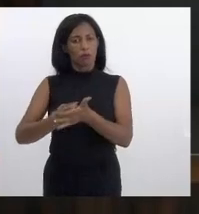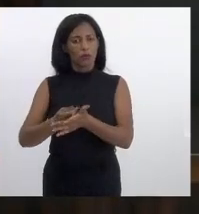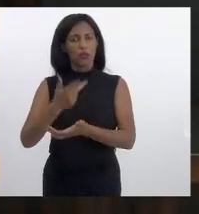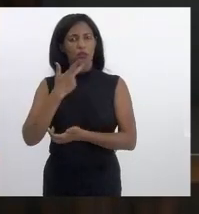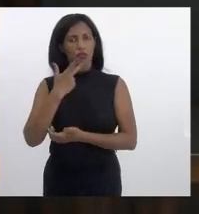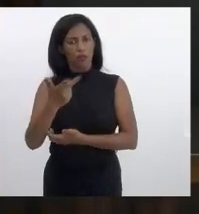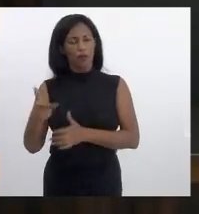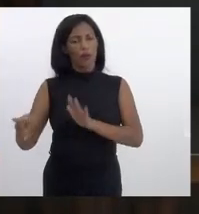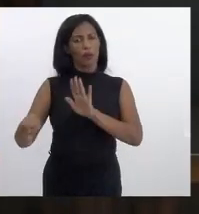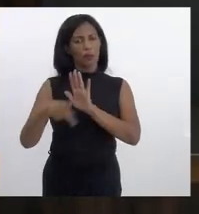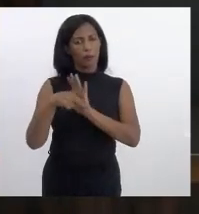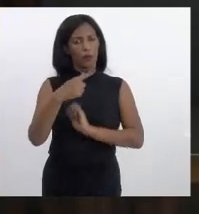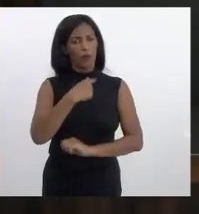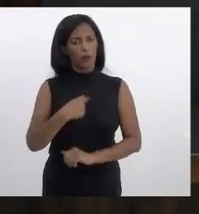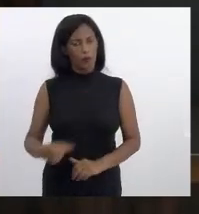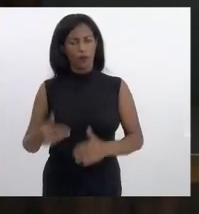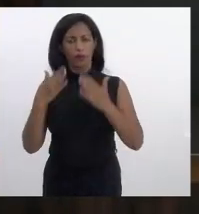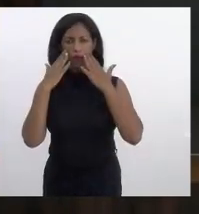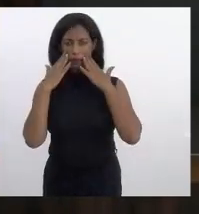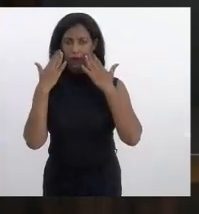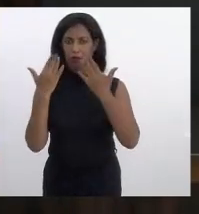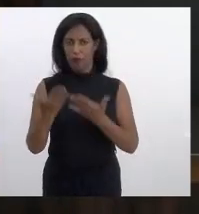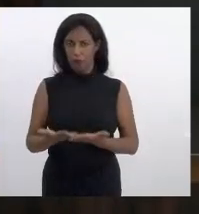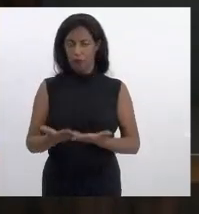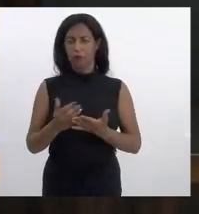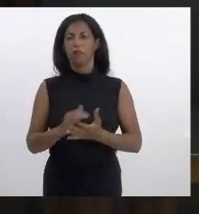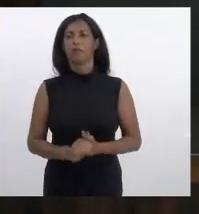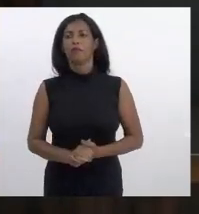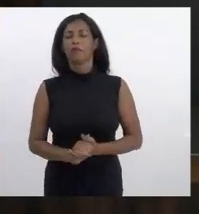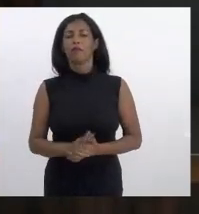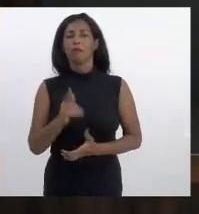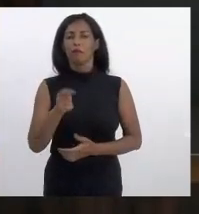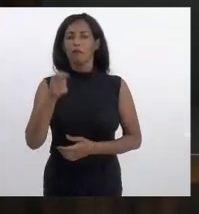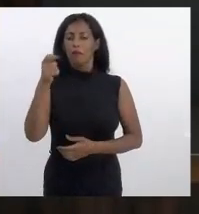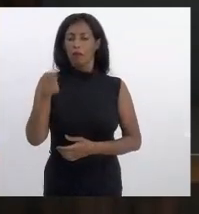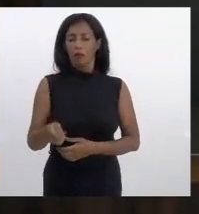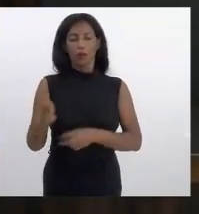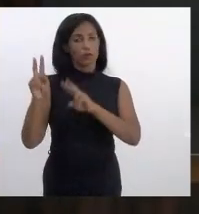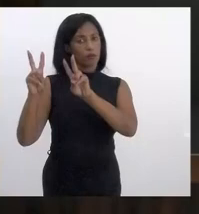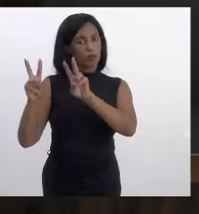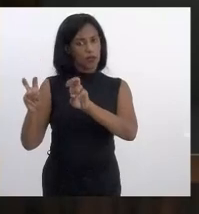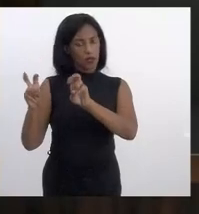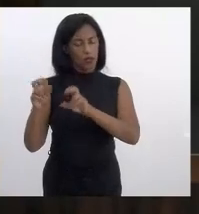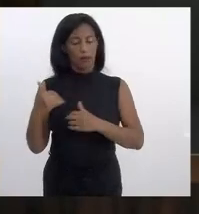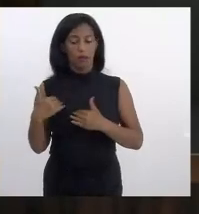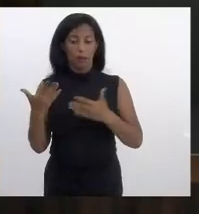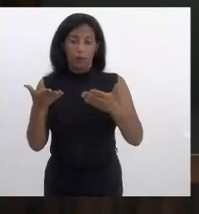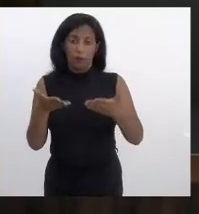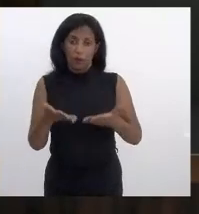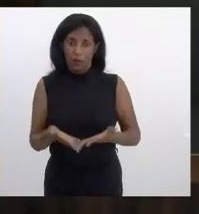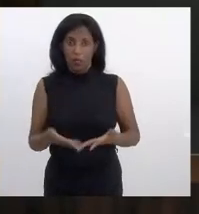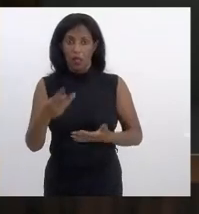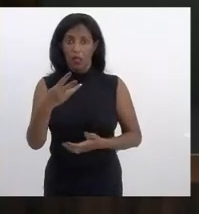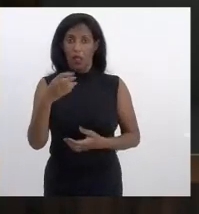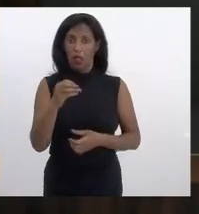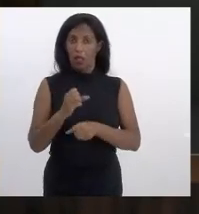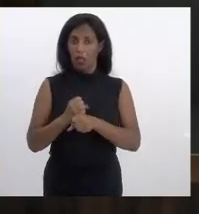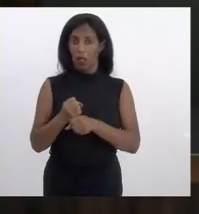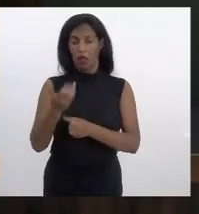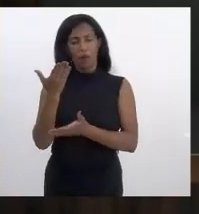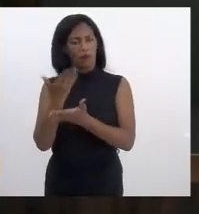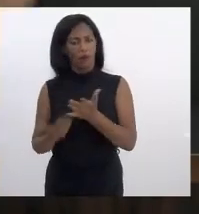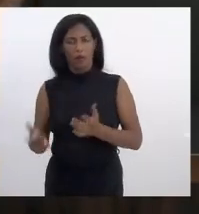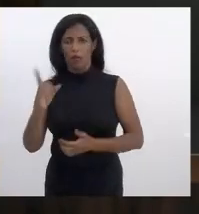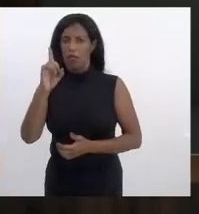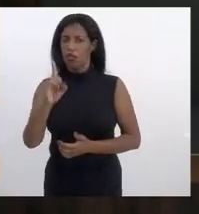o próprio Governador já se manifestou a esse sobre esse tempo então eu quero aqui a questão dos 30 anos que não